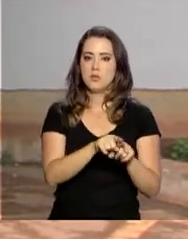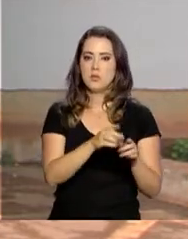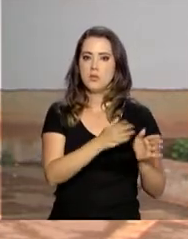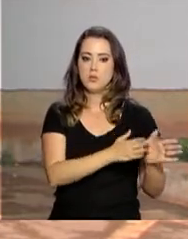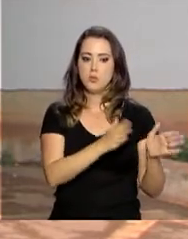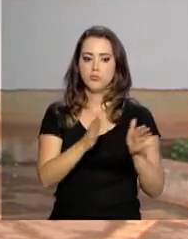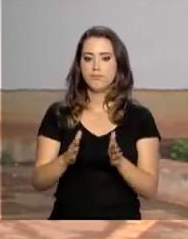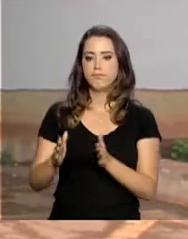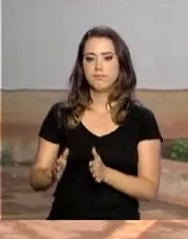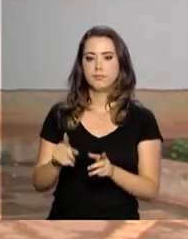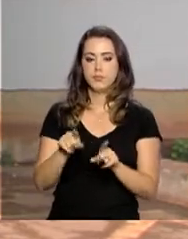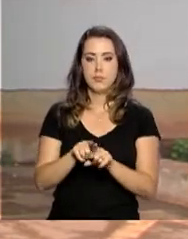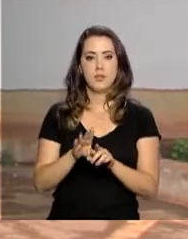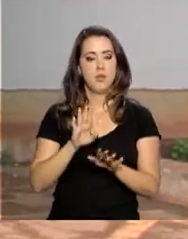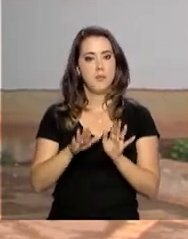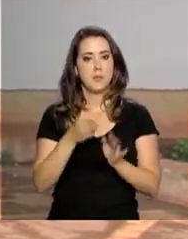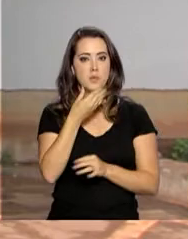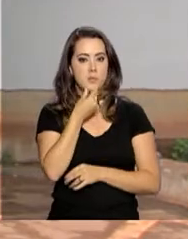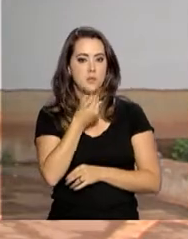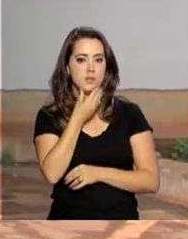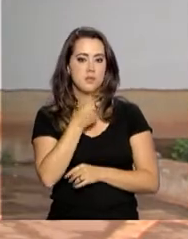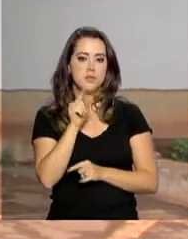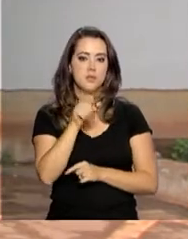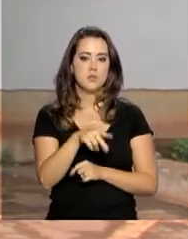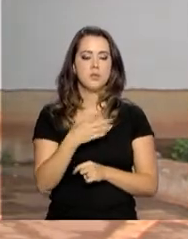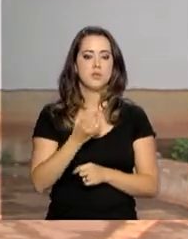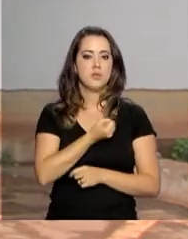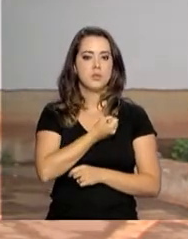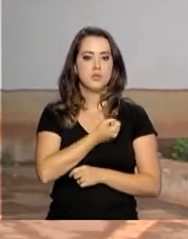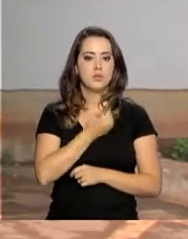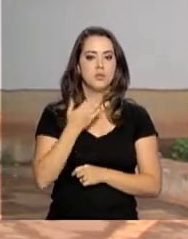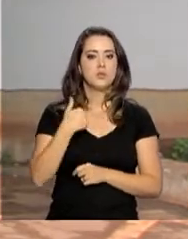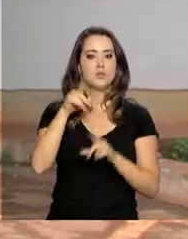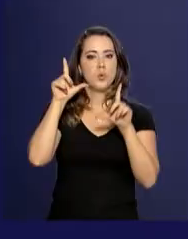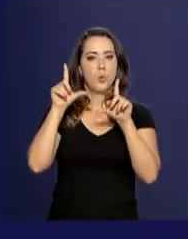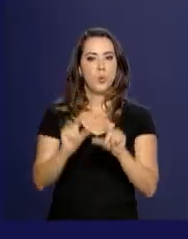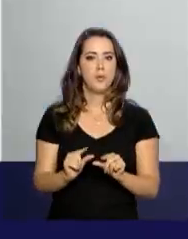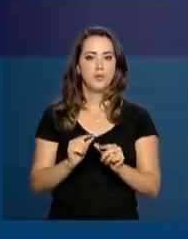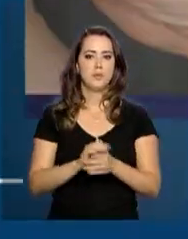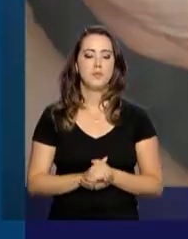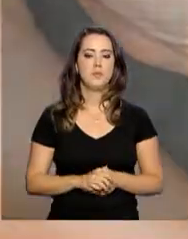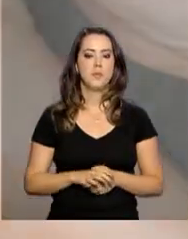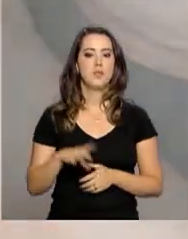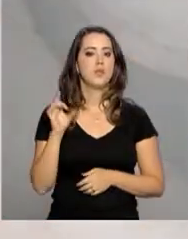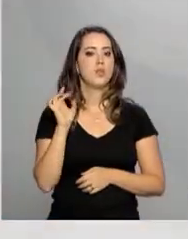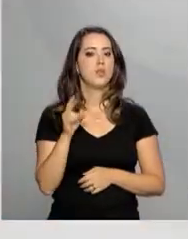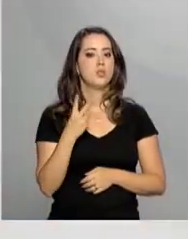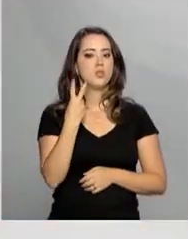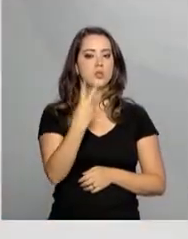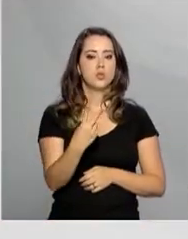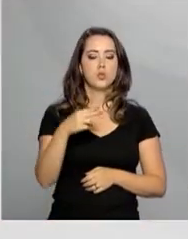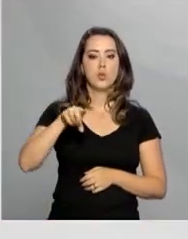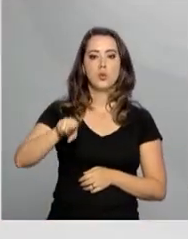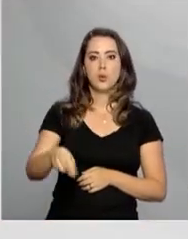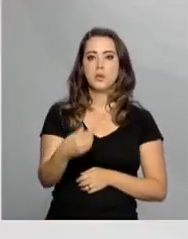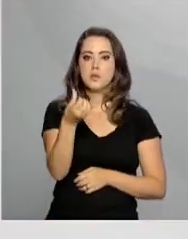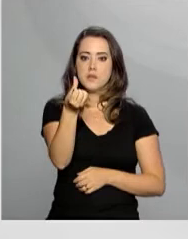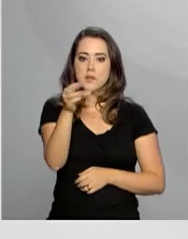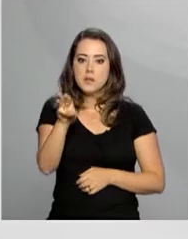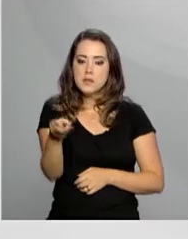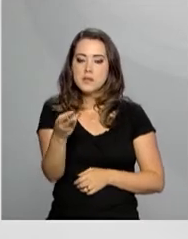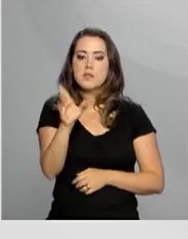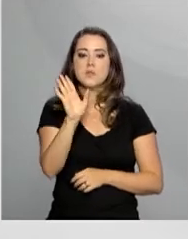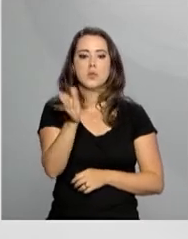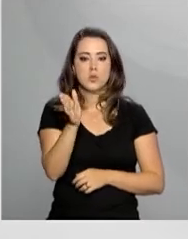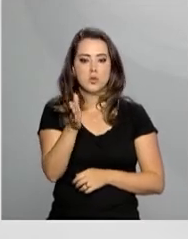de vacinação. Já entre os meninos, este número é bem menor. Apenas 2 milhões e 600 mil